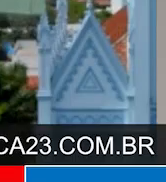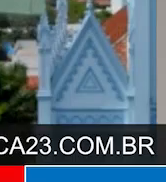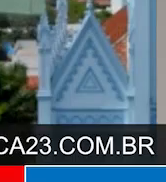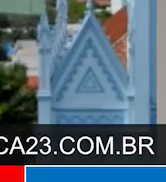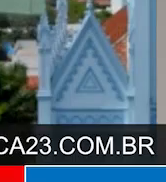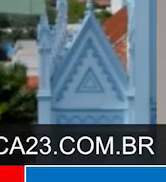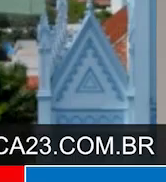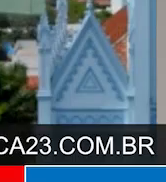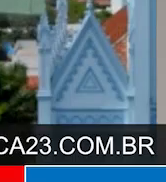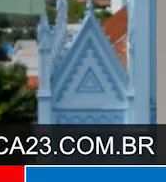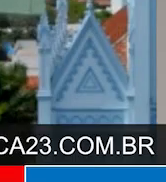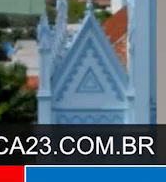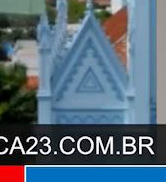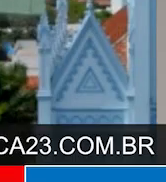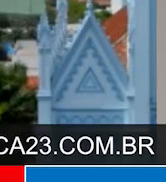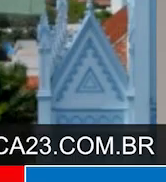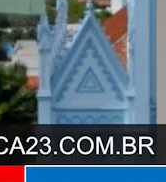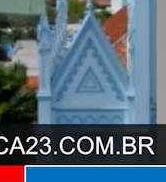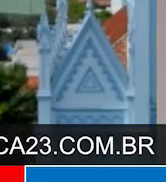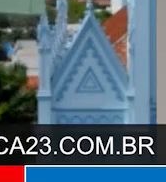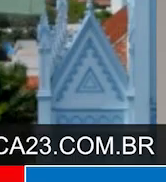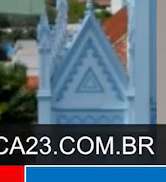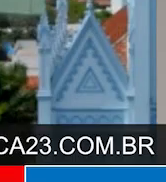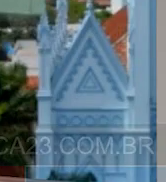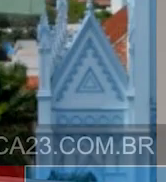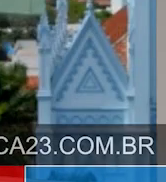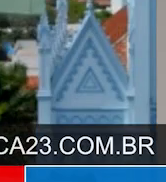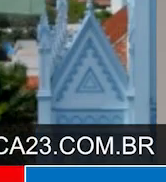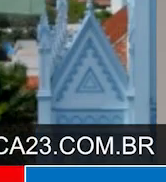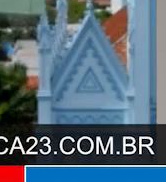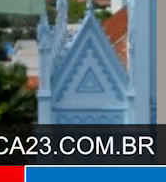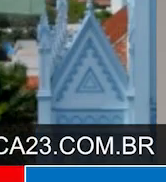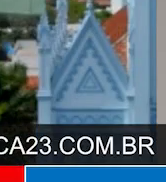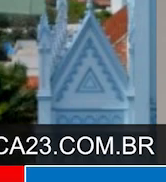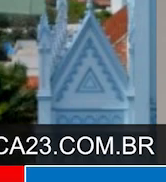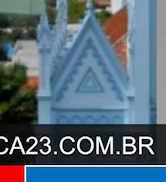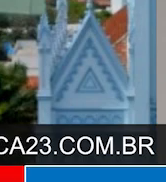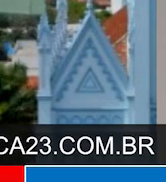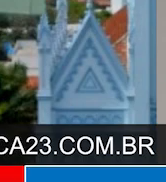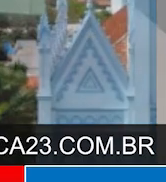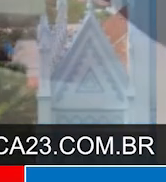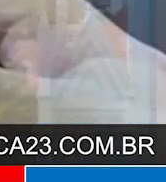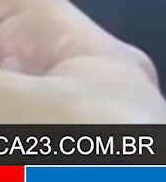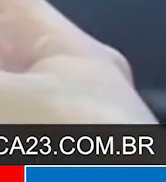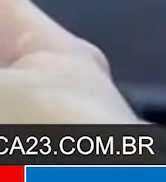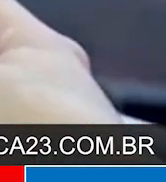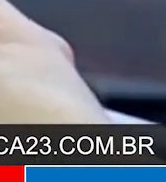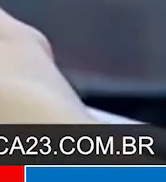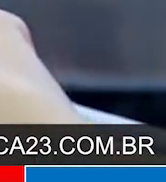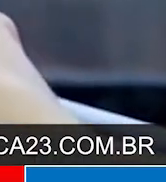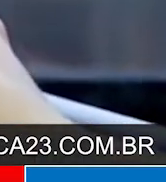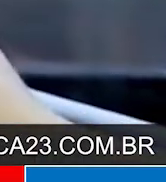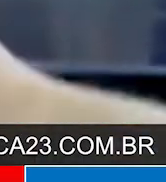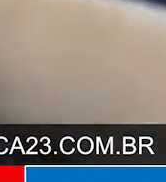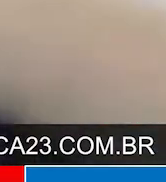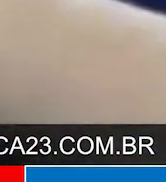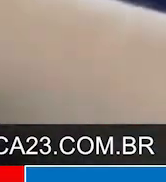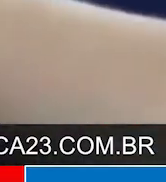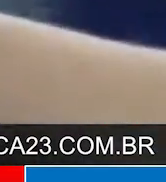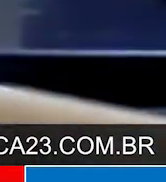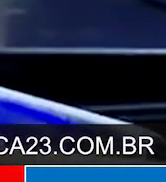Vamos falar agora de um assunto importante, que é imposto de renda. Tem mudanças, inclusive, na faixa daqueles que são obrigados